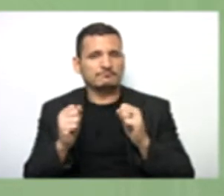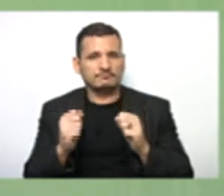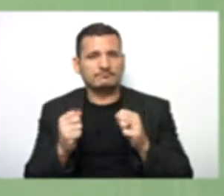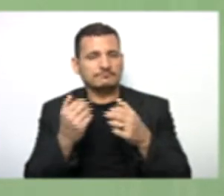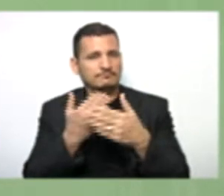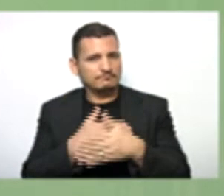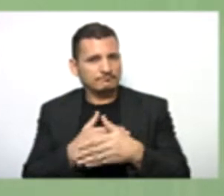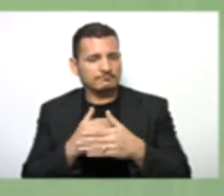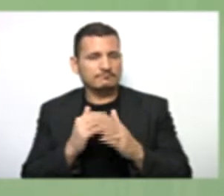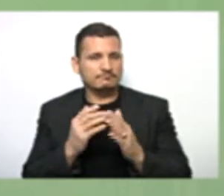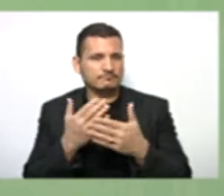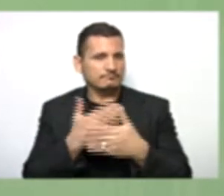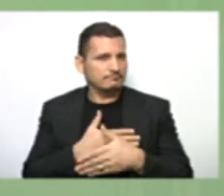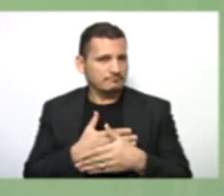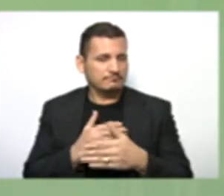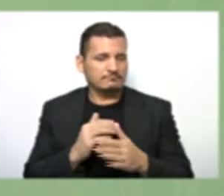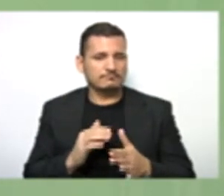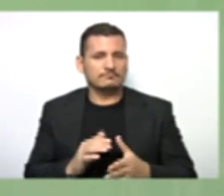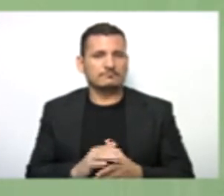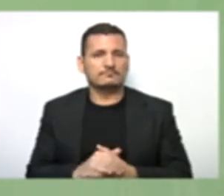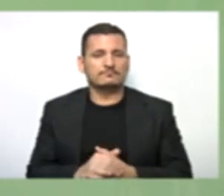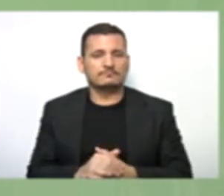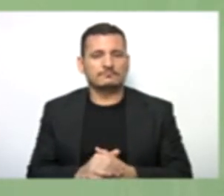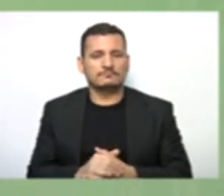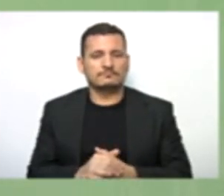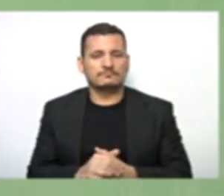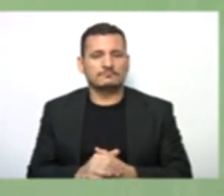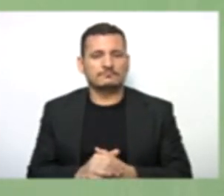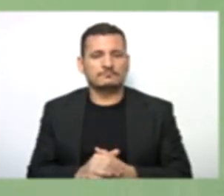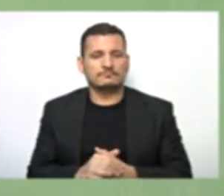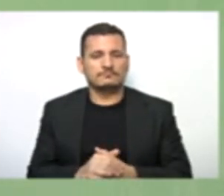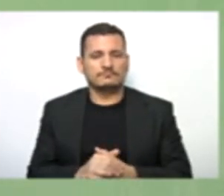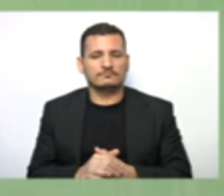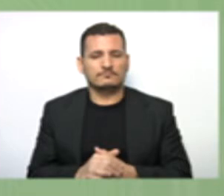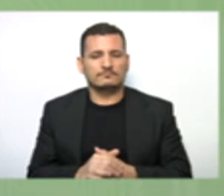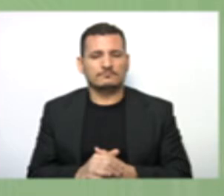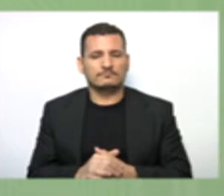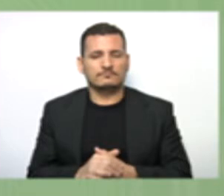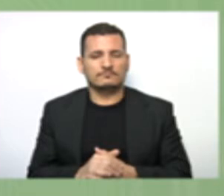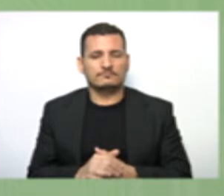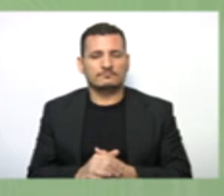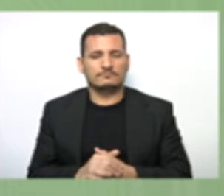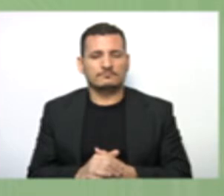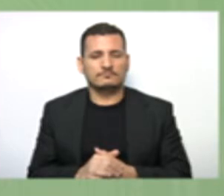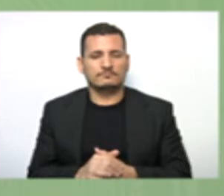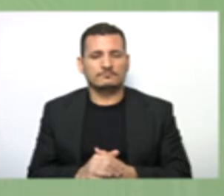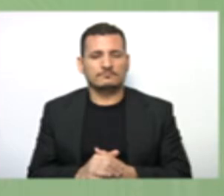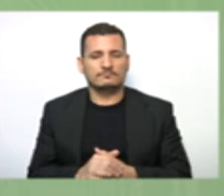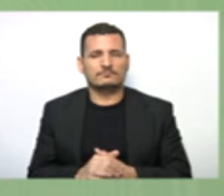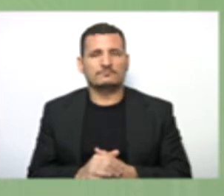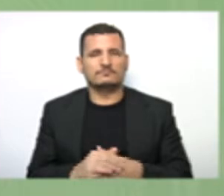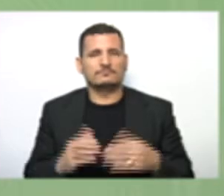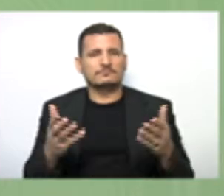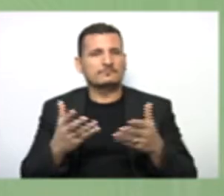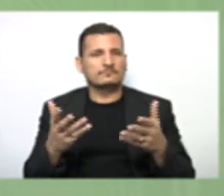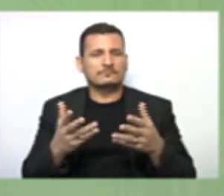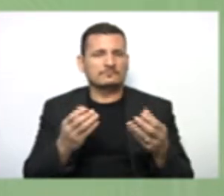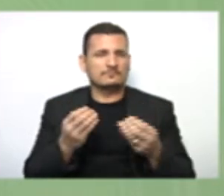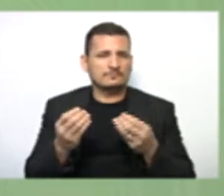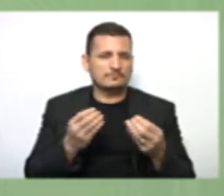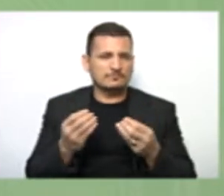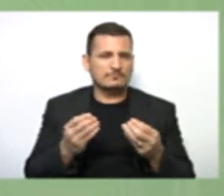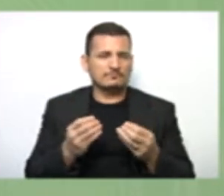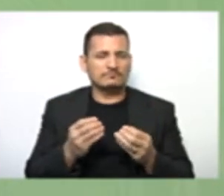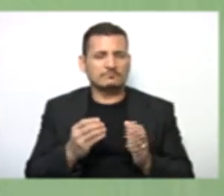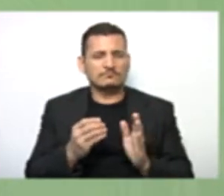Isso. Muito bem. Legal. Vamos falar então, professora, dos estados do processo?